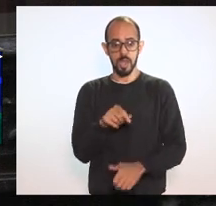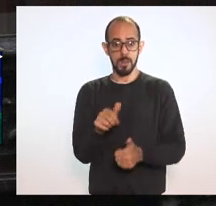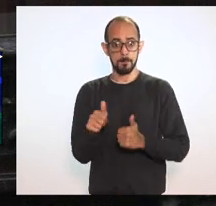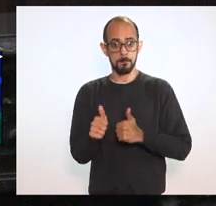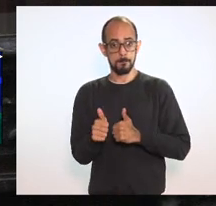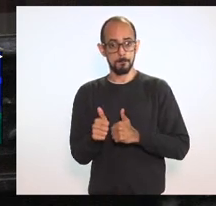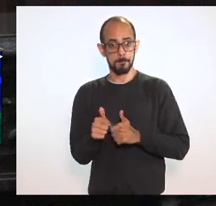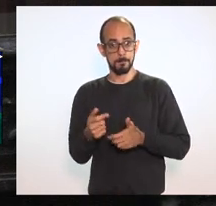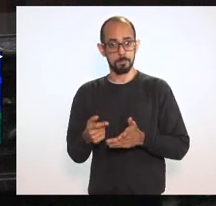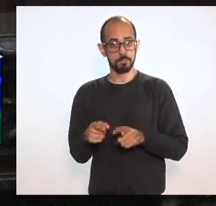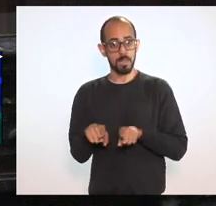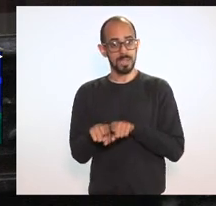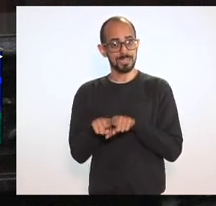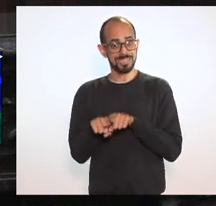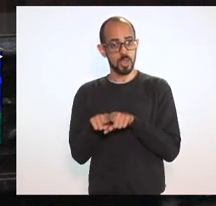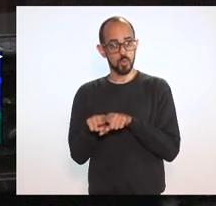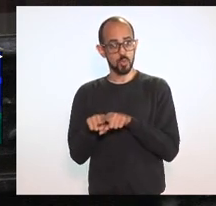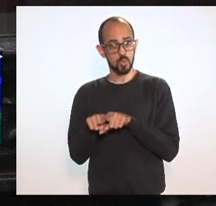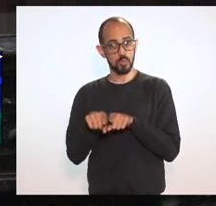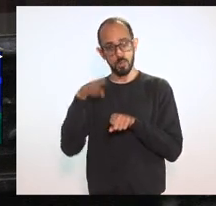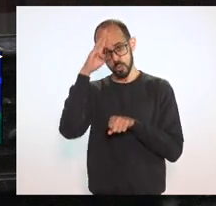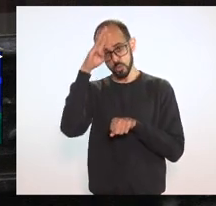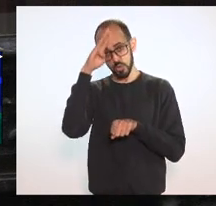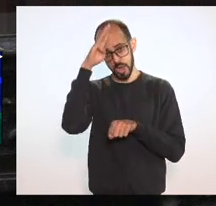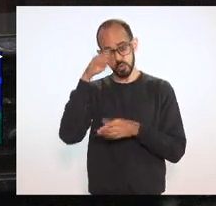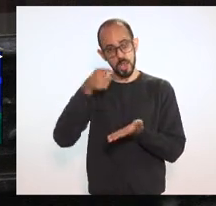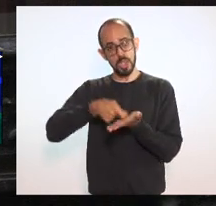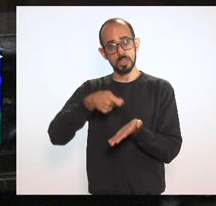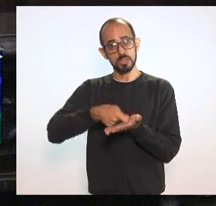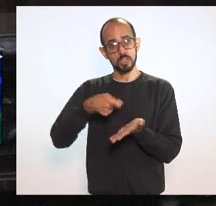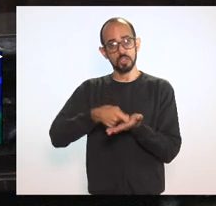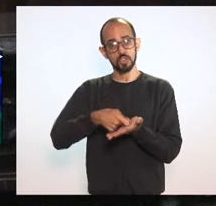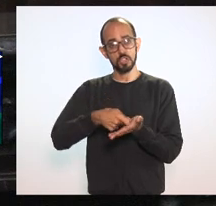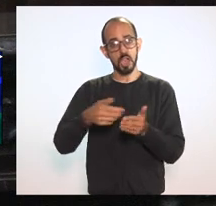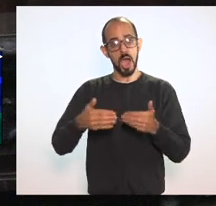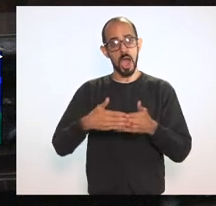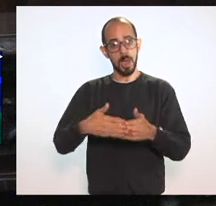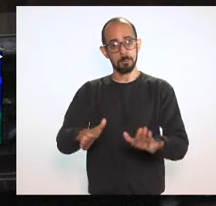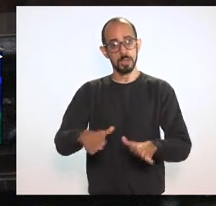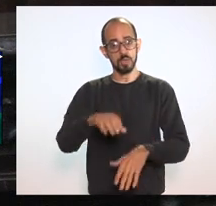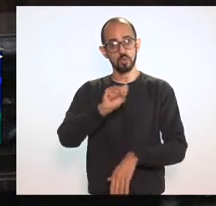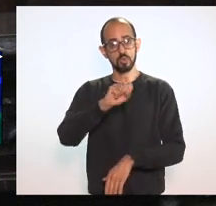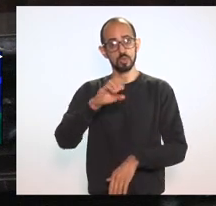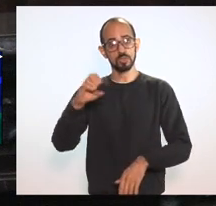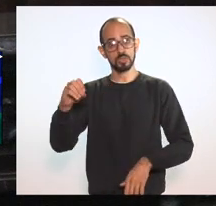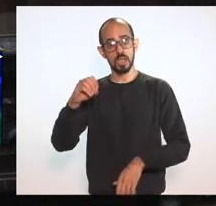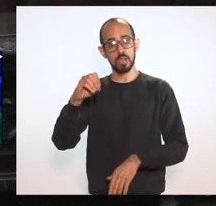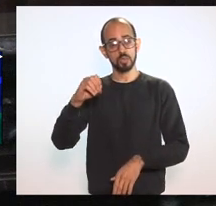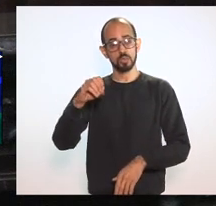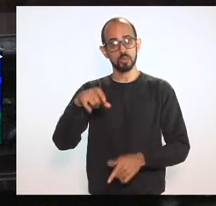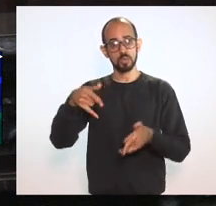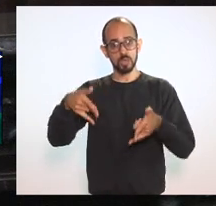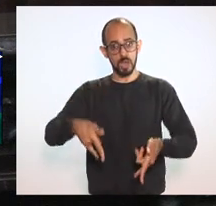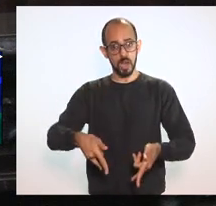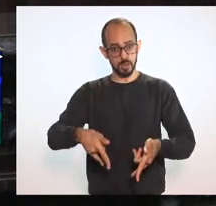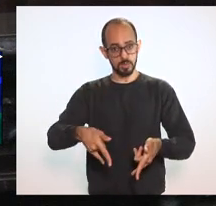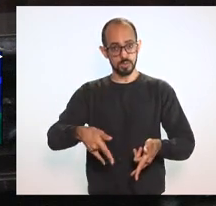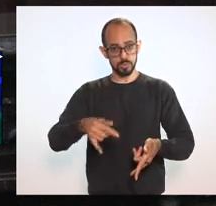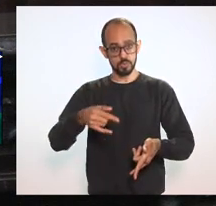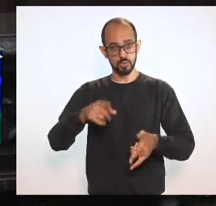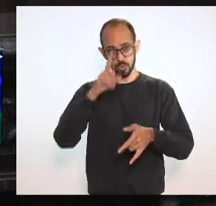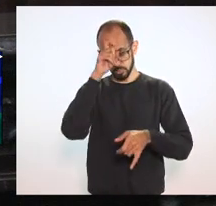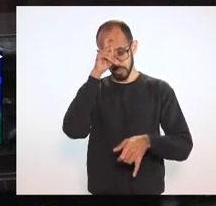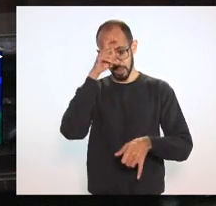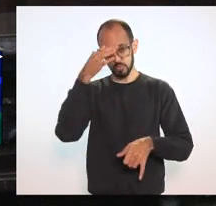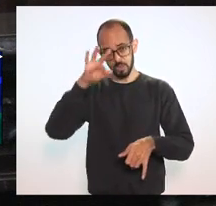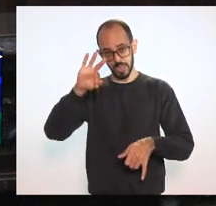bolsonaro esses dias abertura dos 800 leitos dos hospitais federais que estão no estado do Rio de